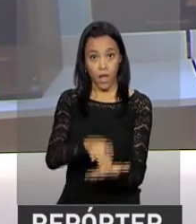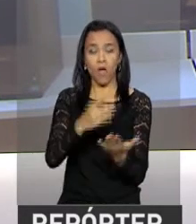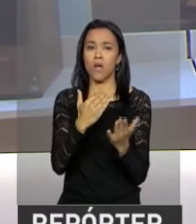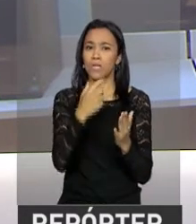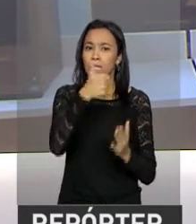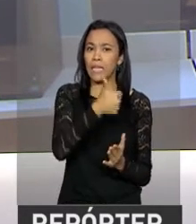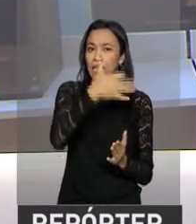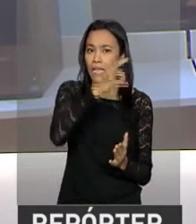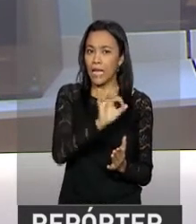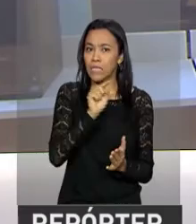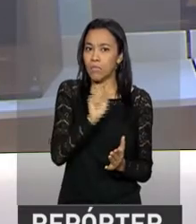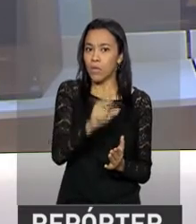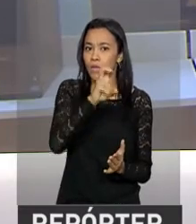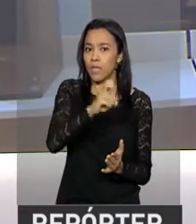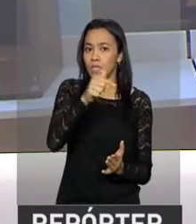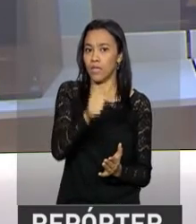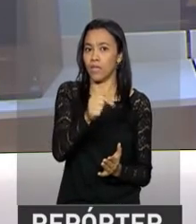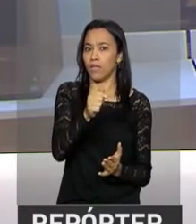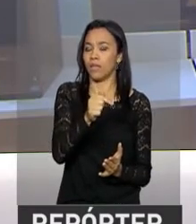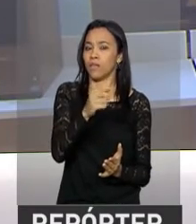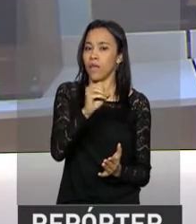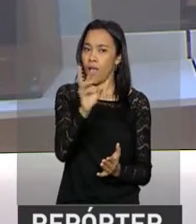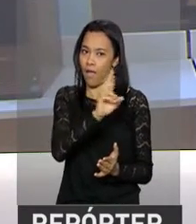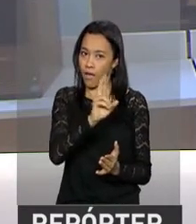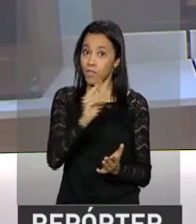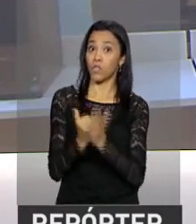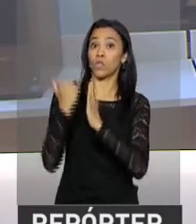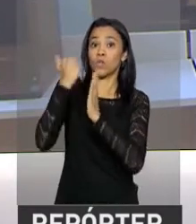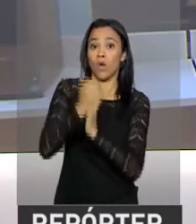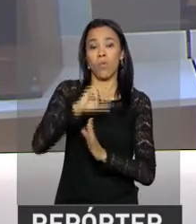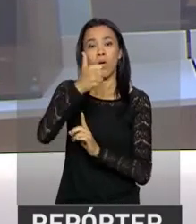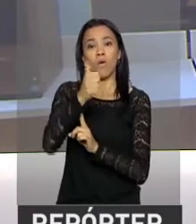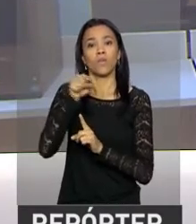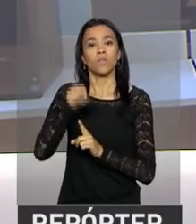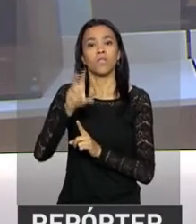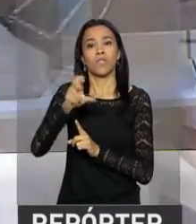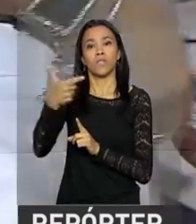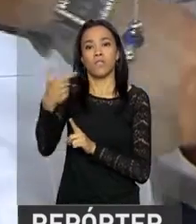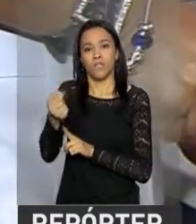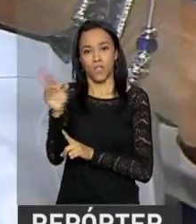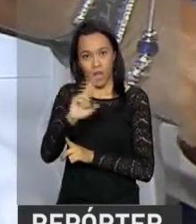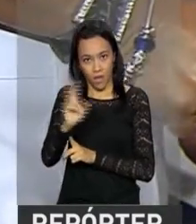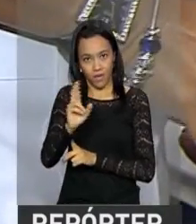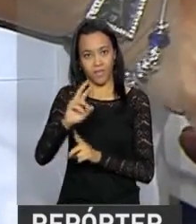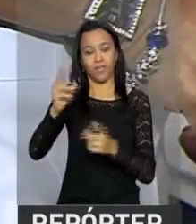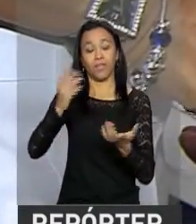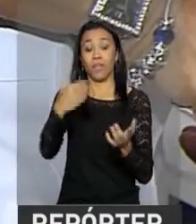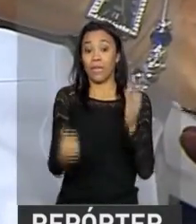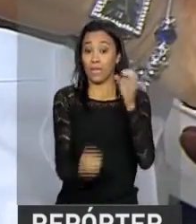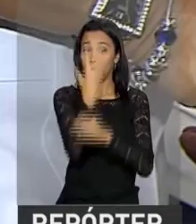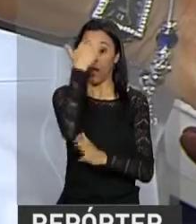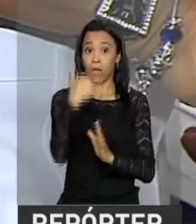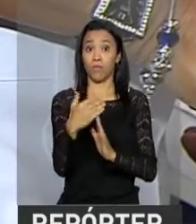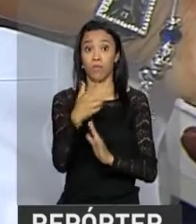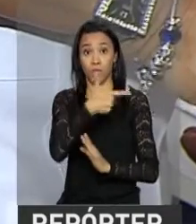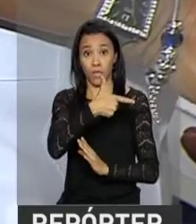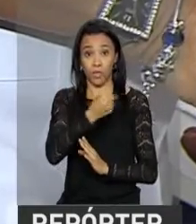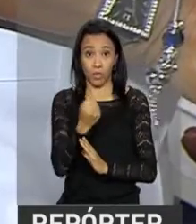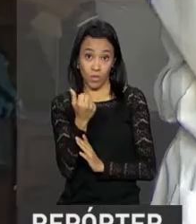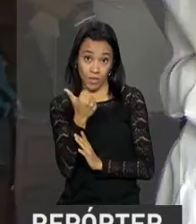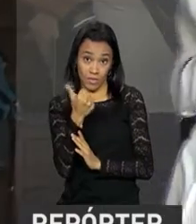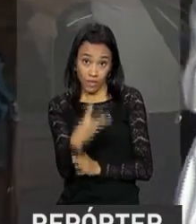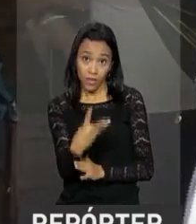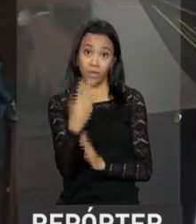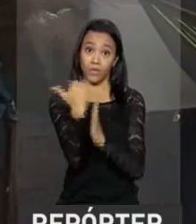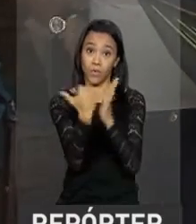10 mil quinhentos e setenta reais para 11 mil quinhentos e vinte reais criado em 2013 o programa ampliou a